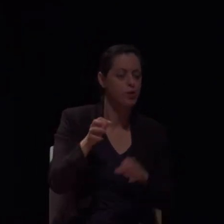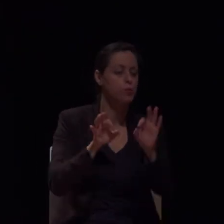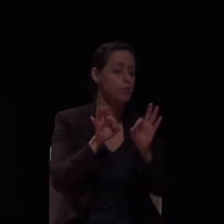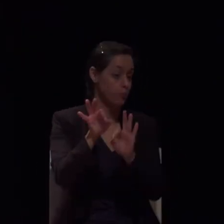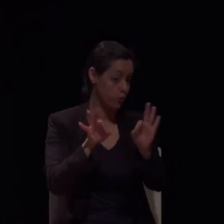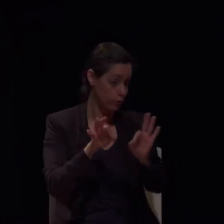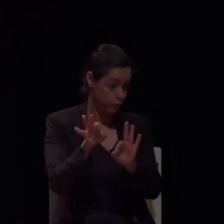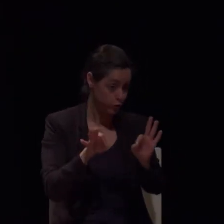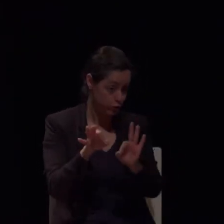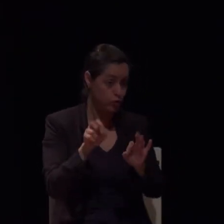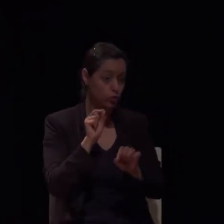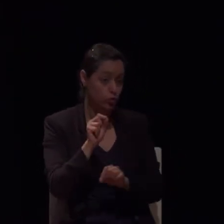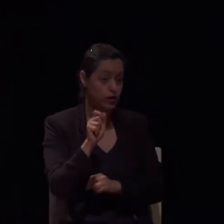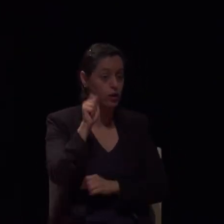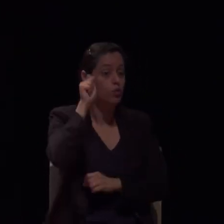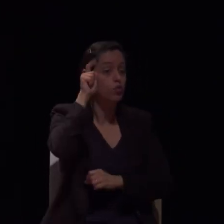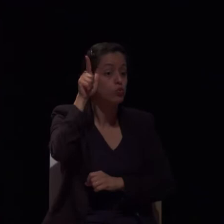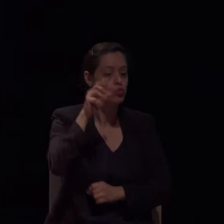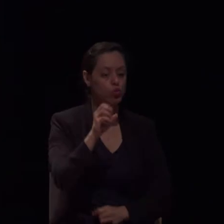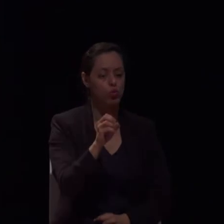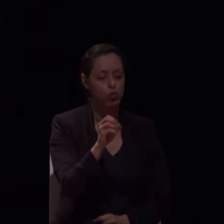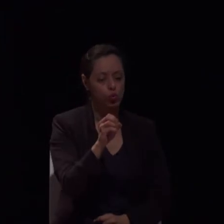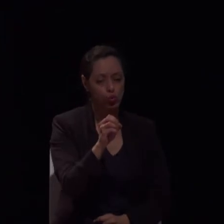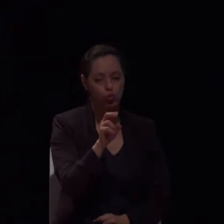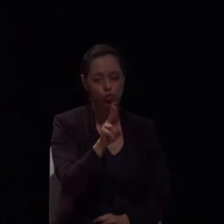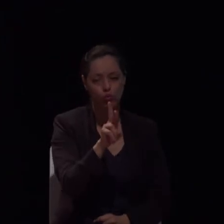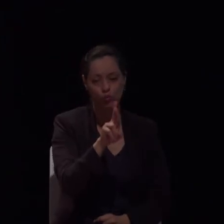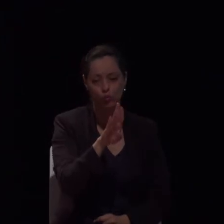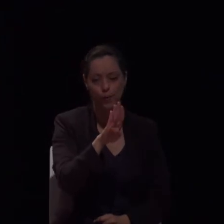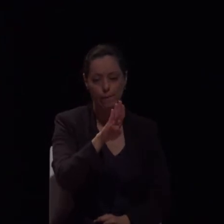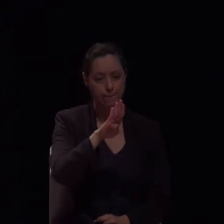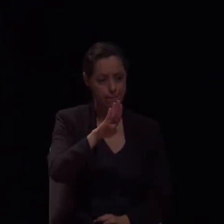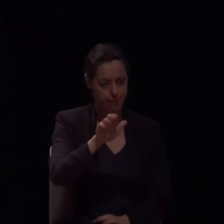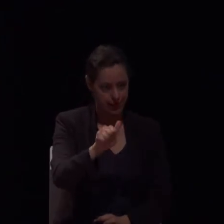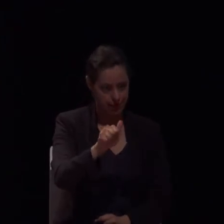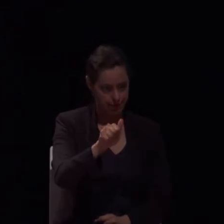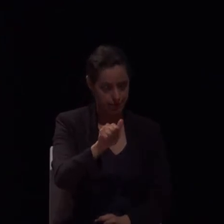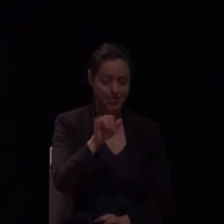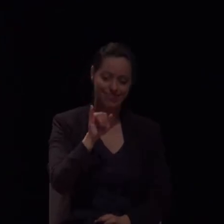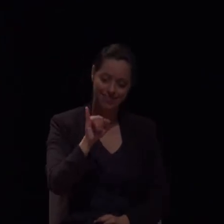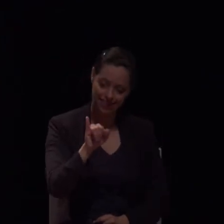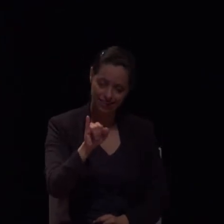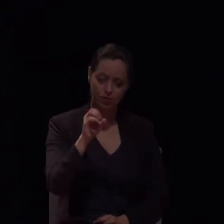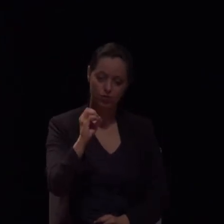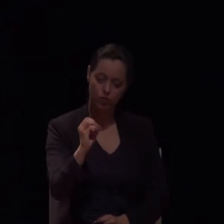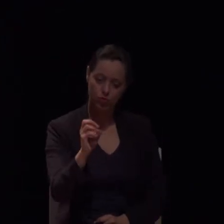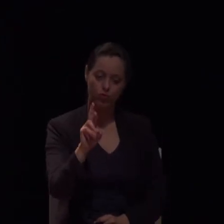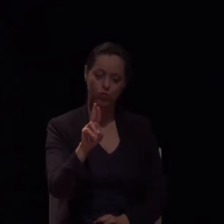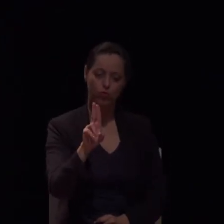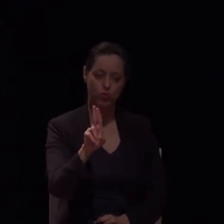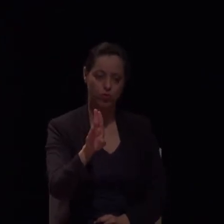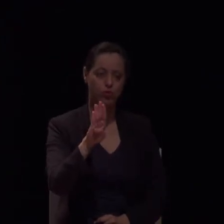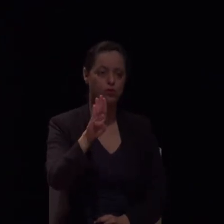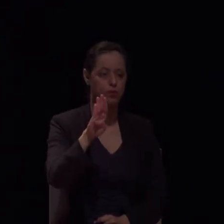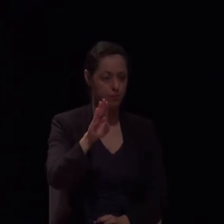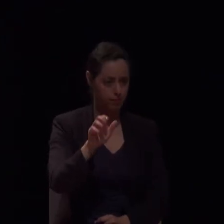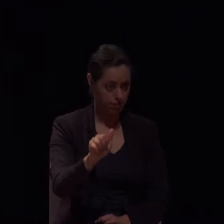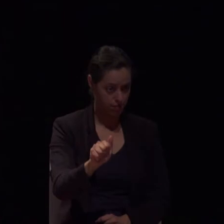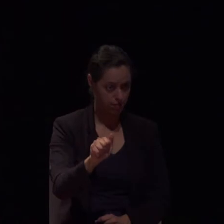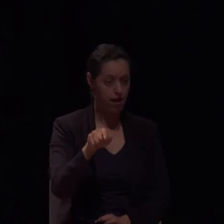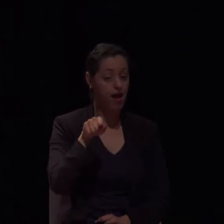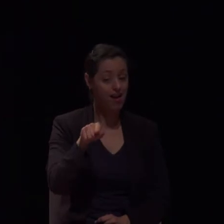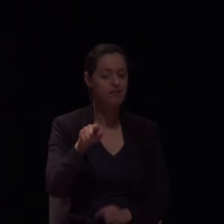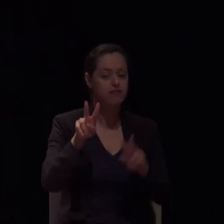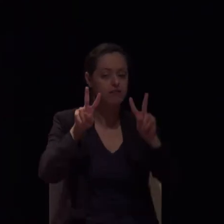à cultura yorubá que é uma cultura que veio para o brasil no tráfego atlântico de escravizadas a gente é muito